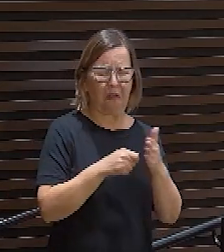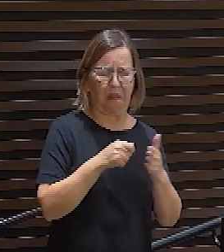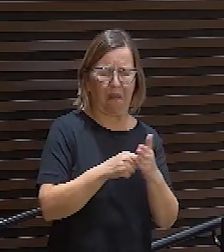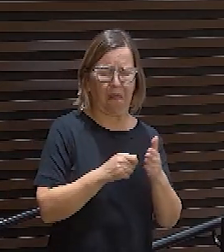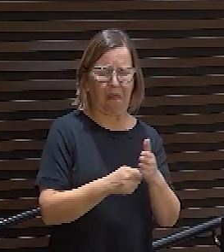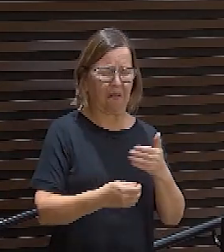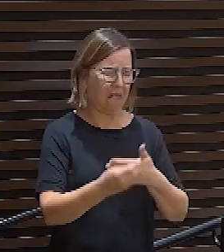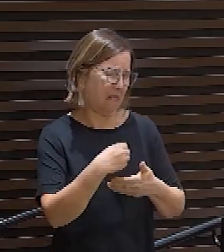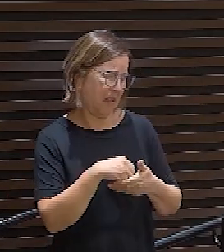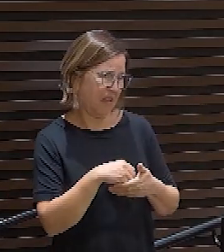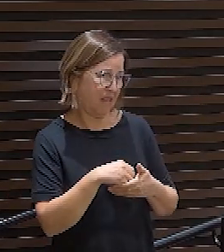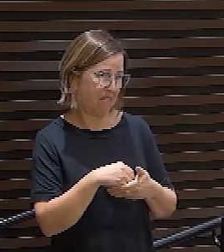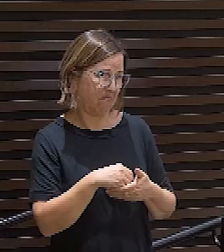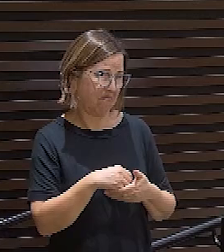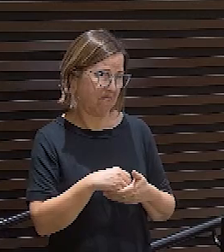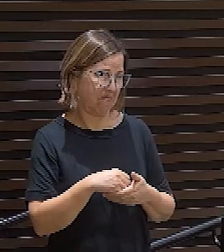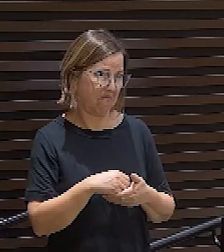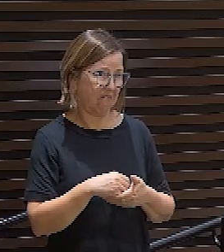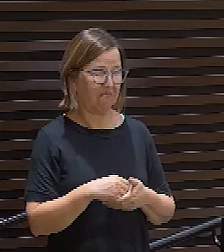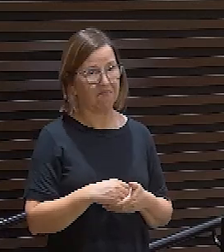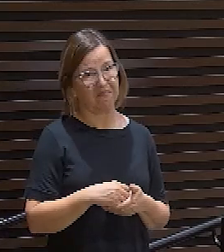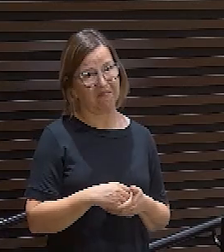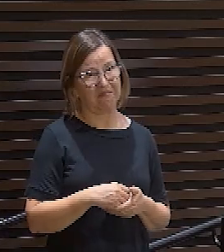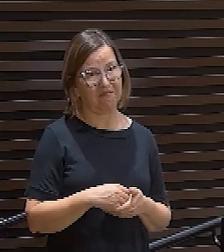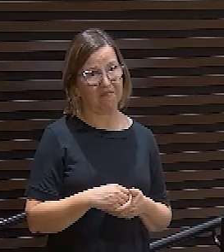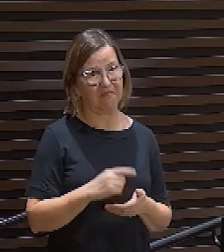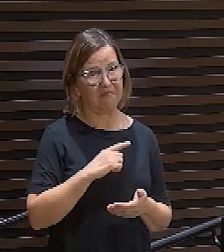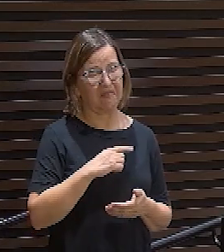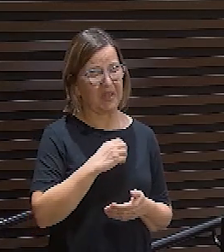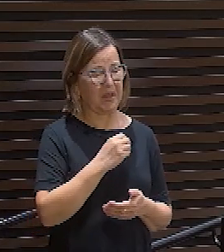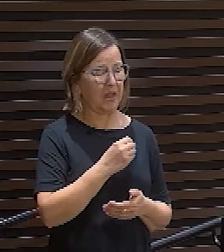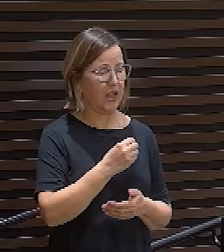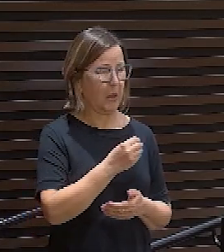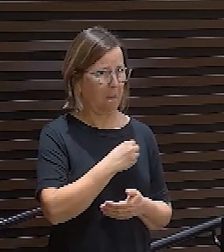nós no nosso corpo mortal, entenda.